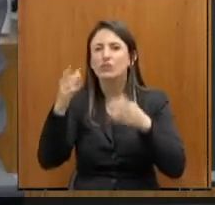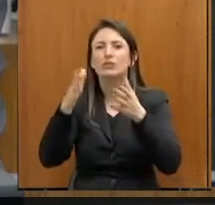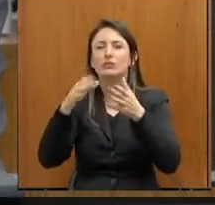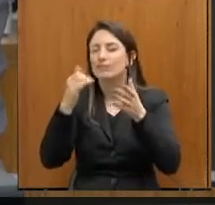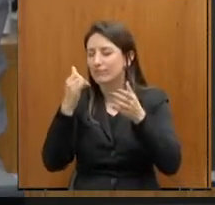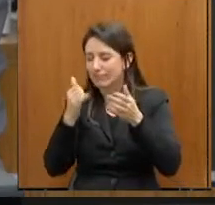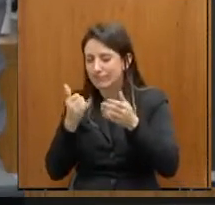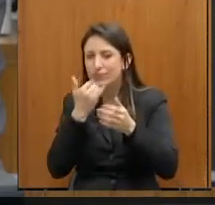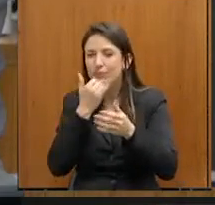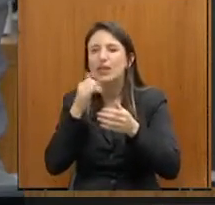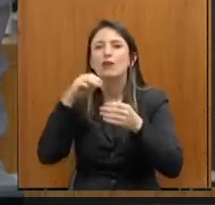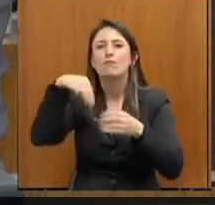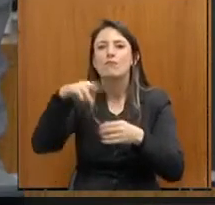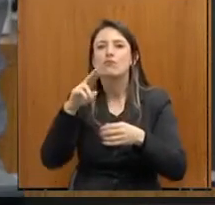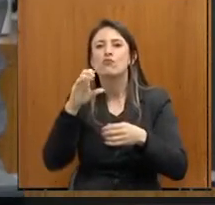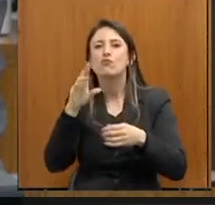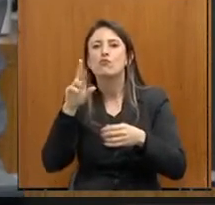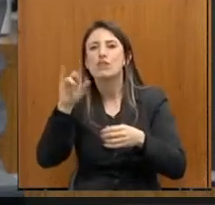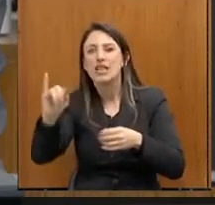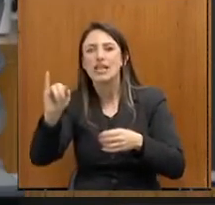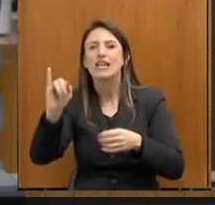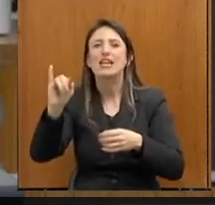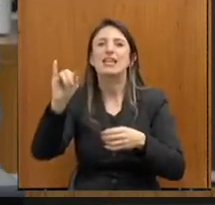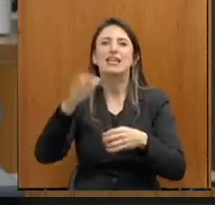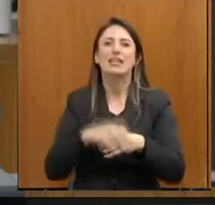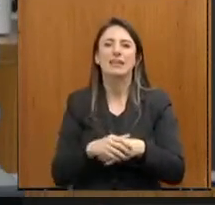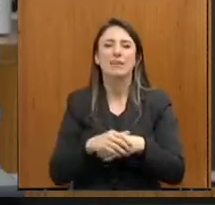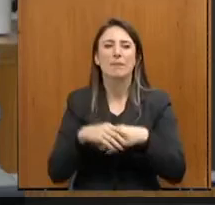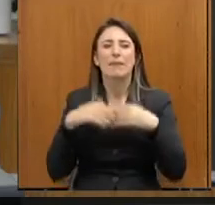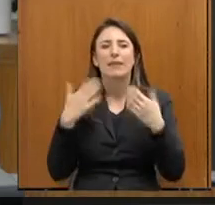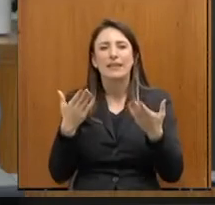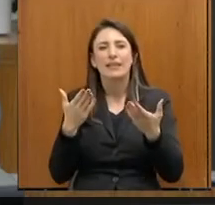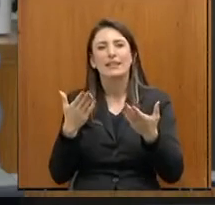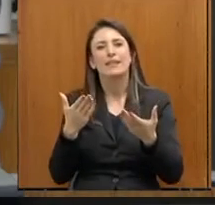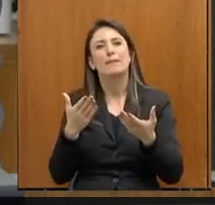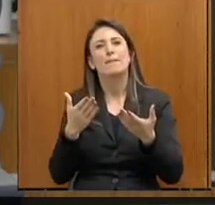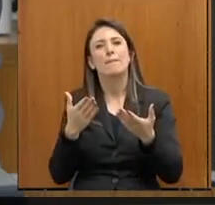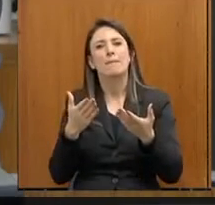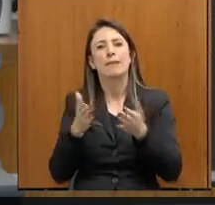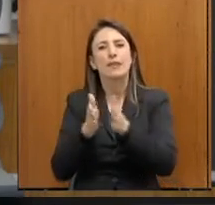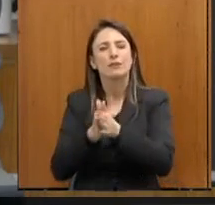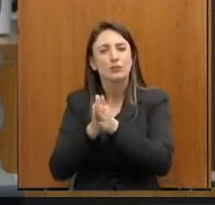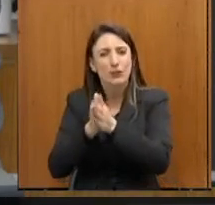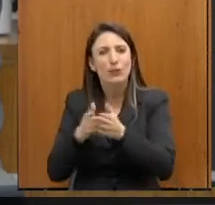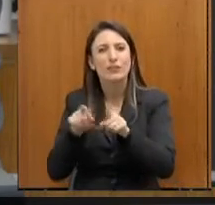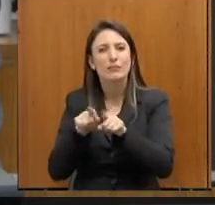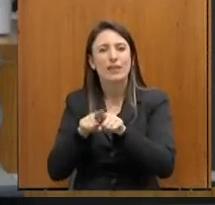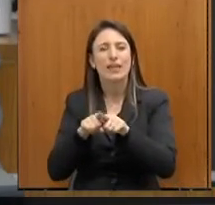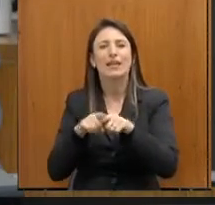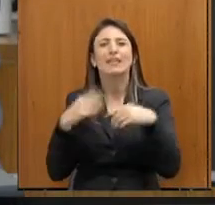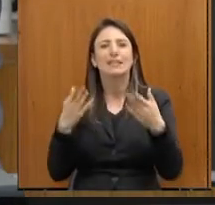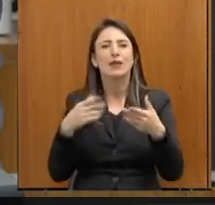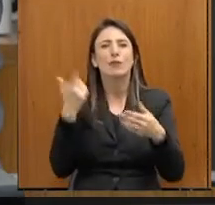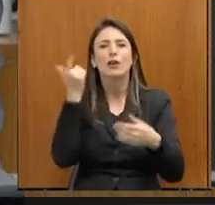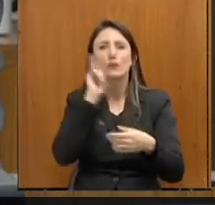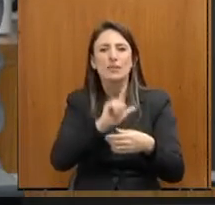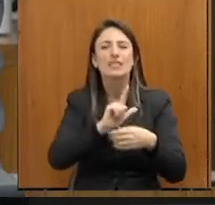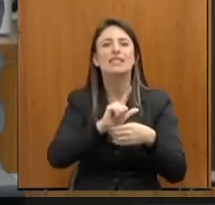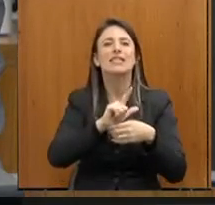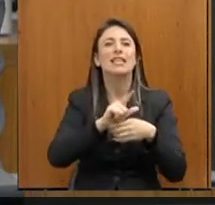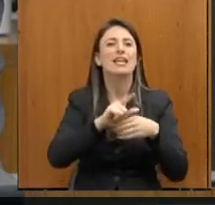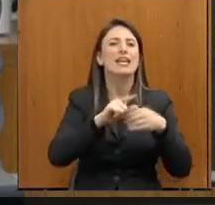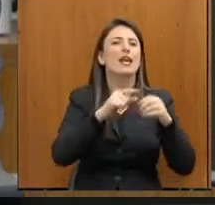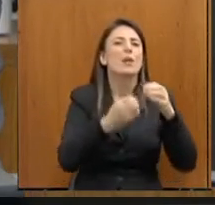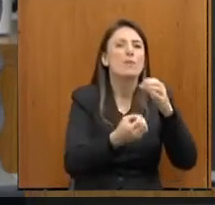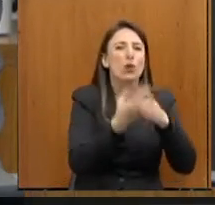agora que também que começa por lá para que a gente possa é ter esses pequenos produtores igual o seu mesmo